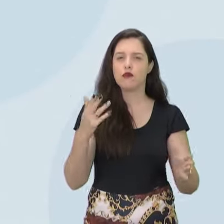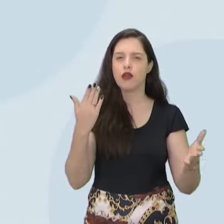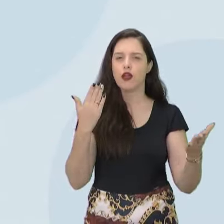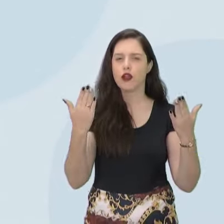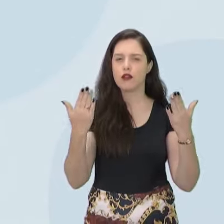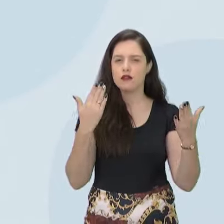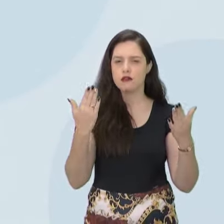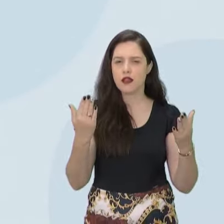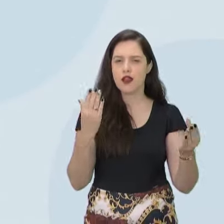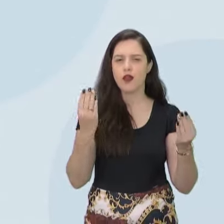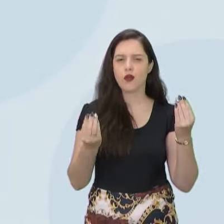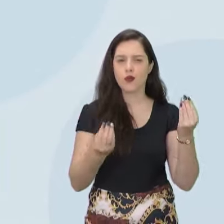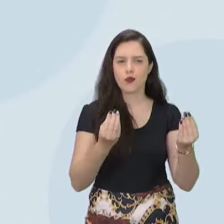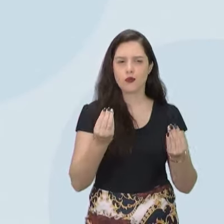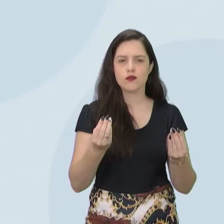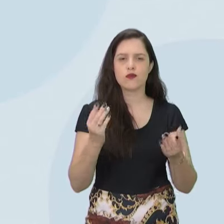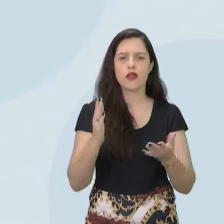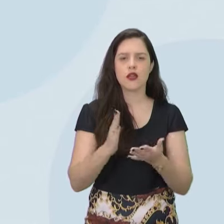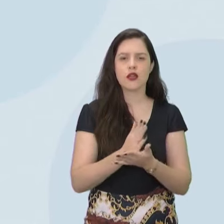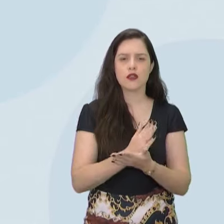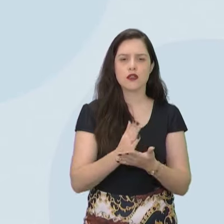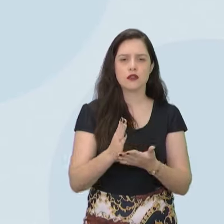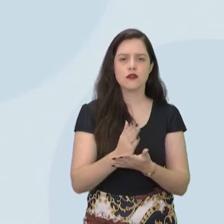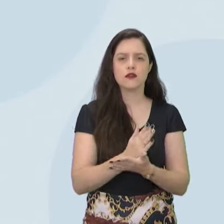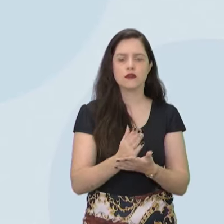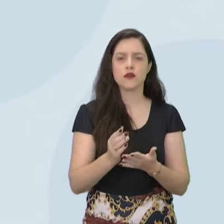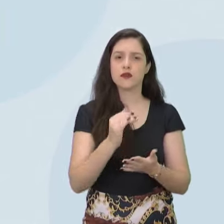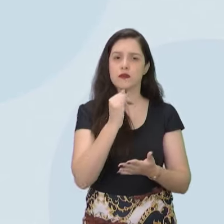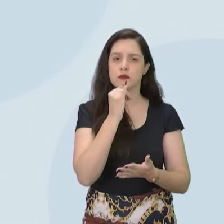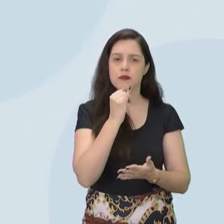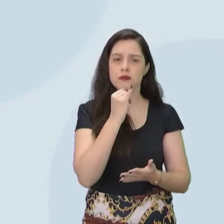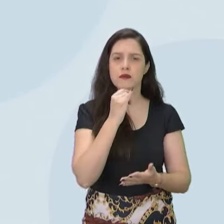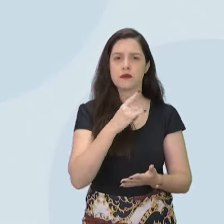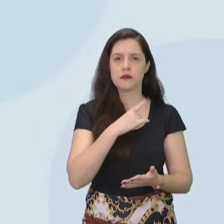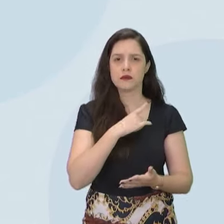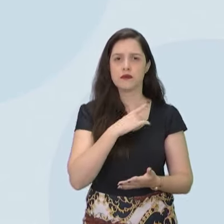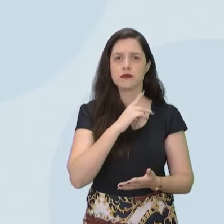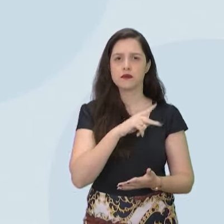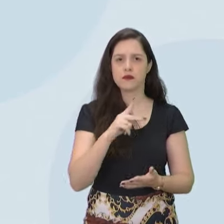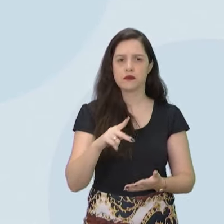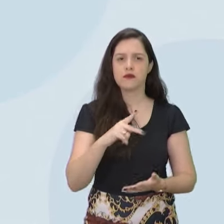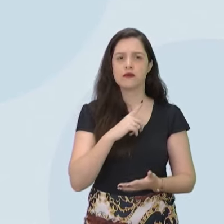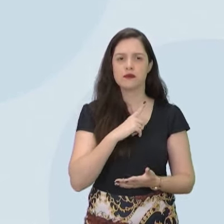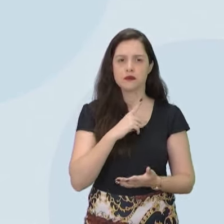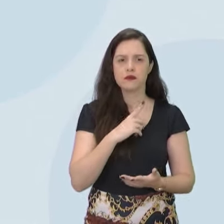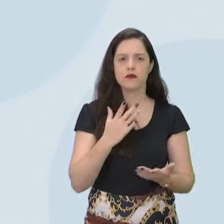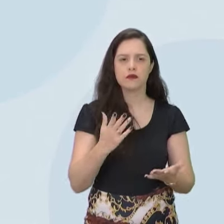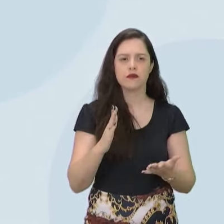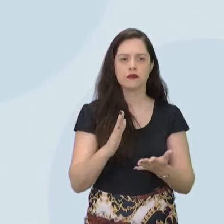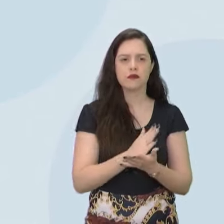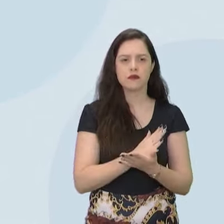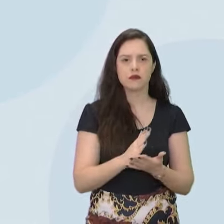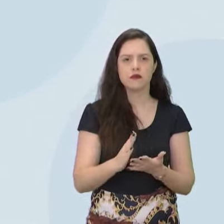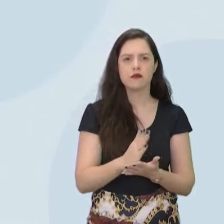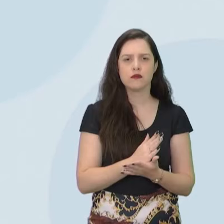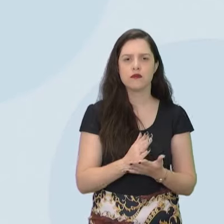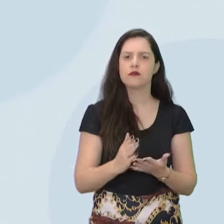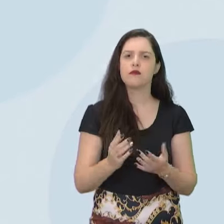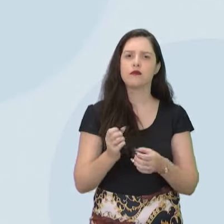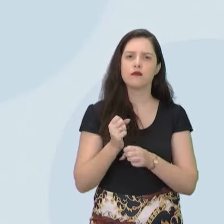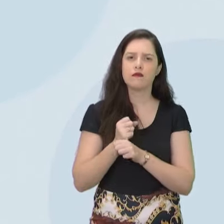censo, né, trazer aí entender como é que funciona o censo e tudo mais, trazer aí alguns anos de censo para os